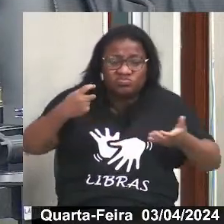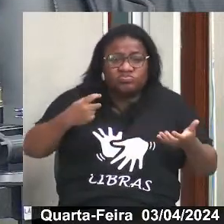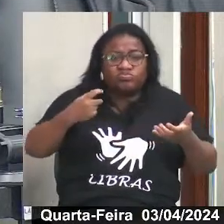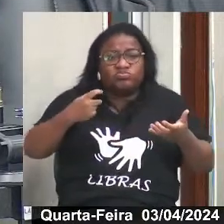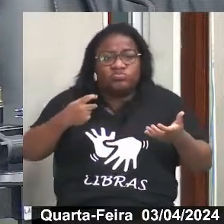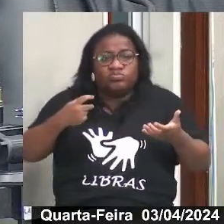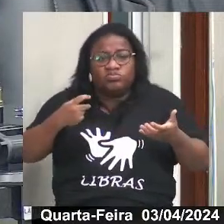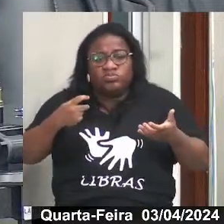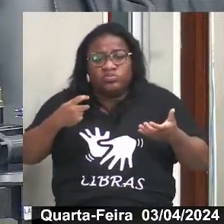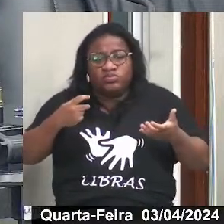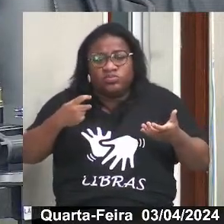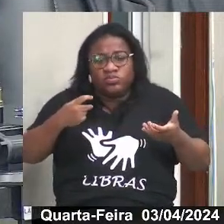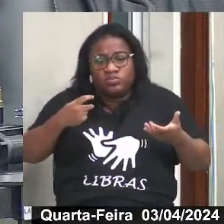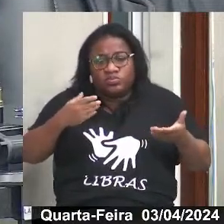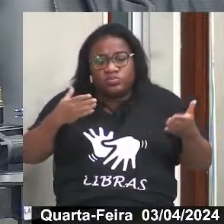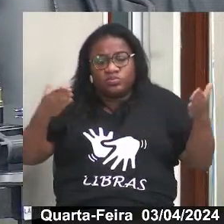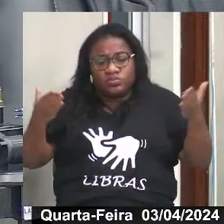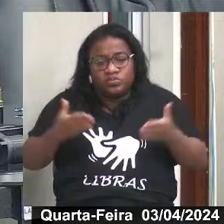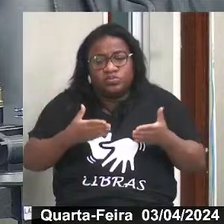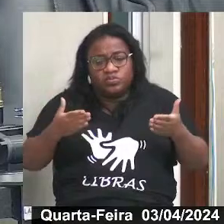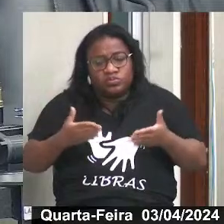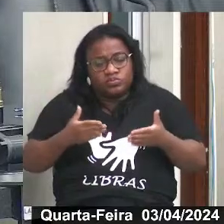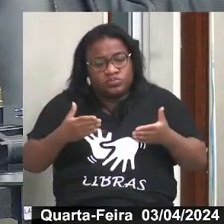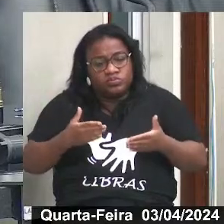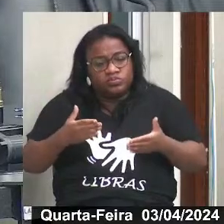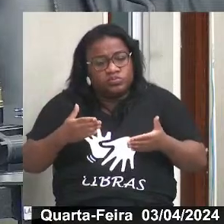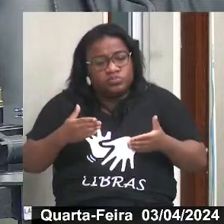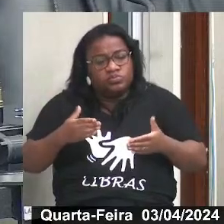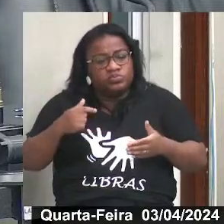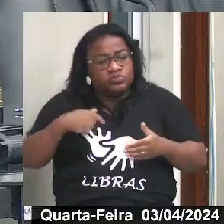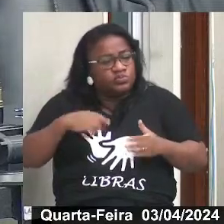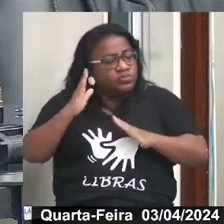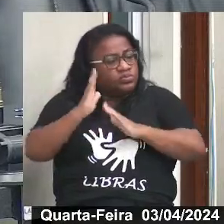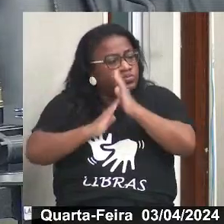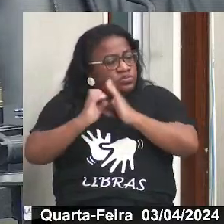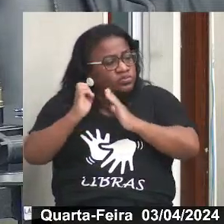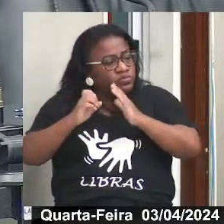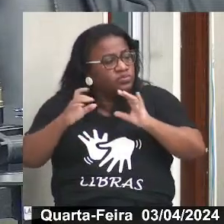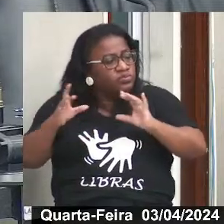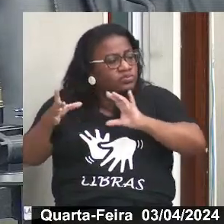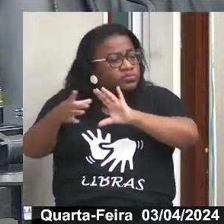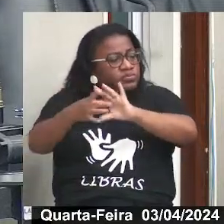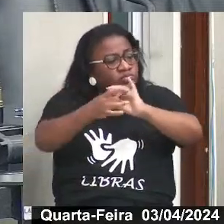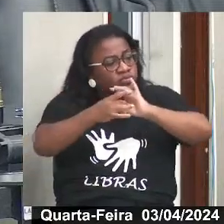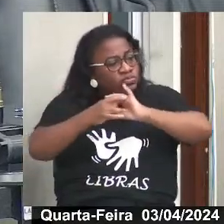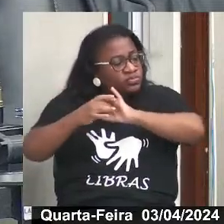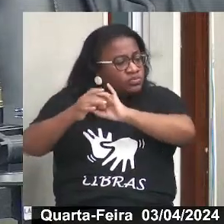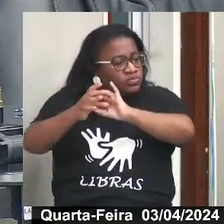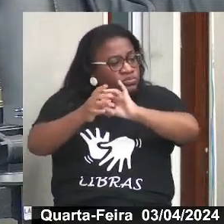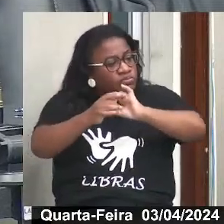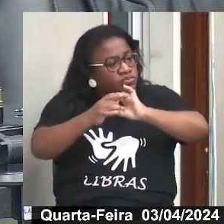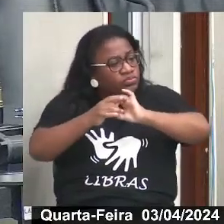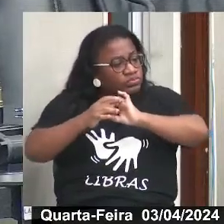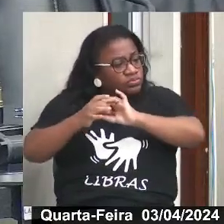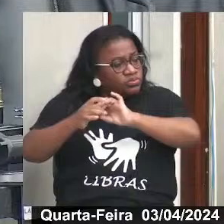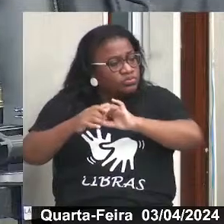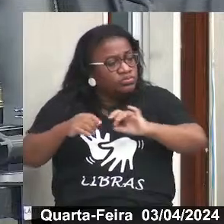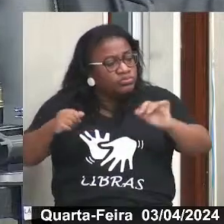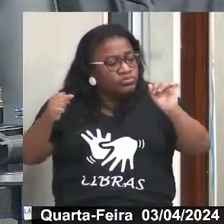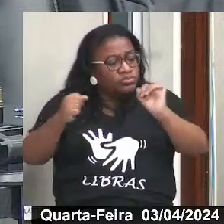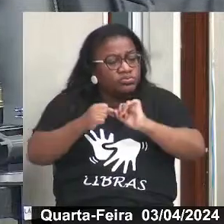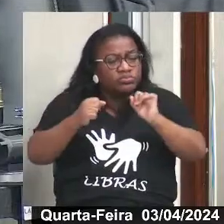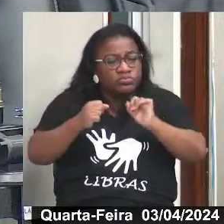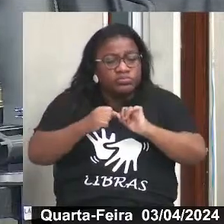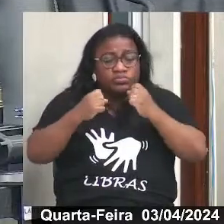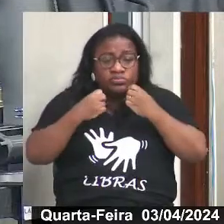para fazer hemodiálise. Hoje nós fazemos aqui na nossa cidade. Essa parceria, Sander, vai